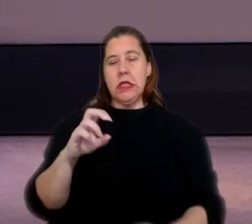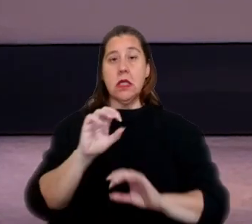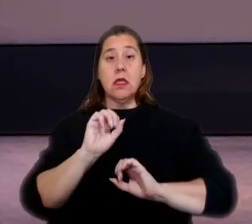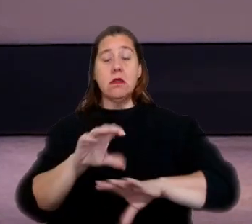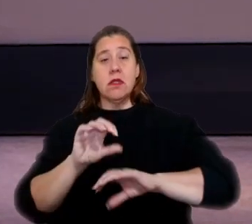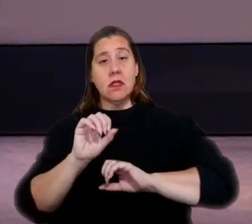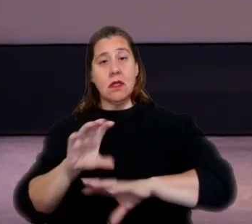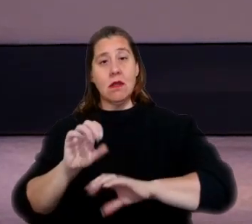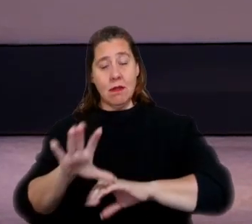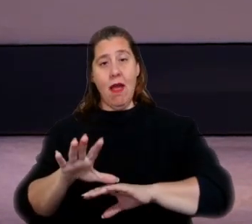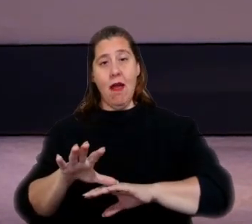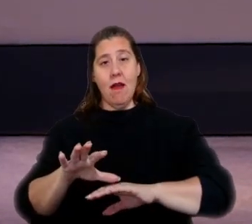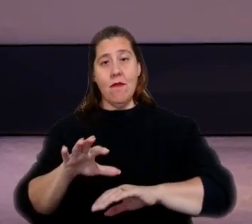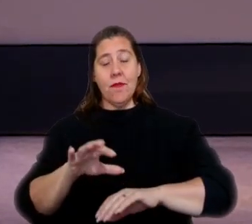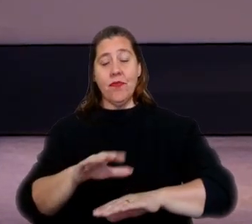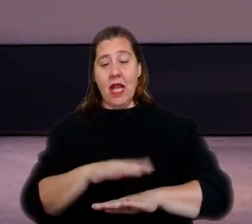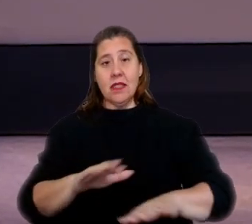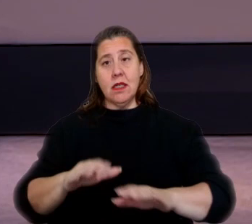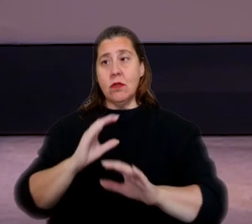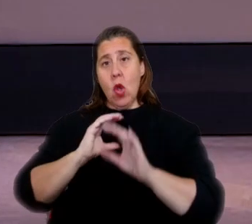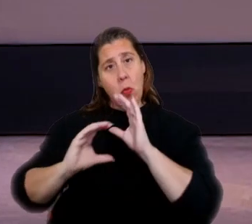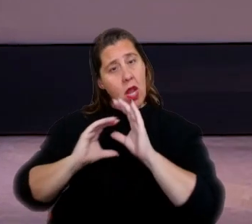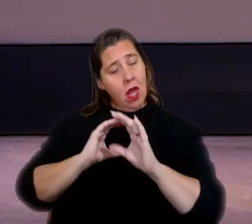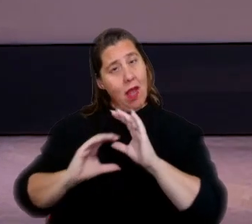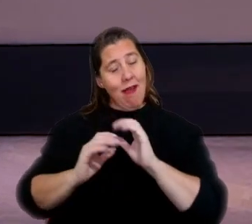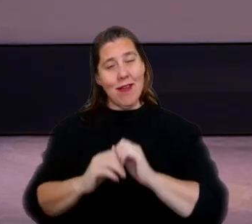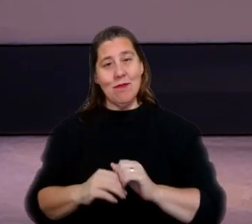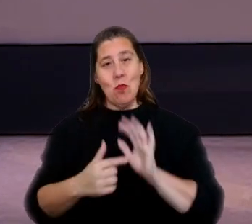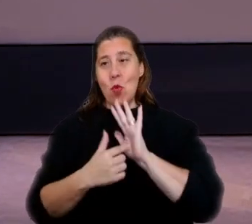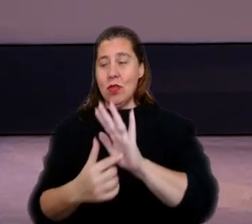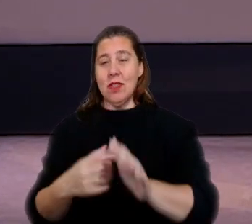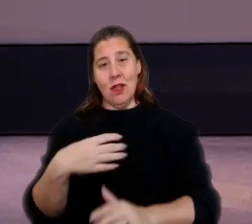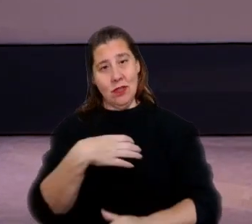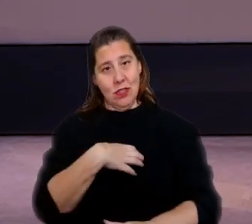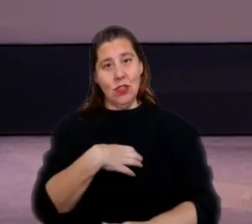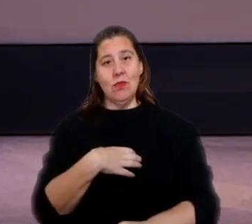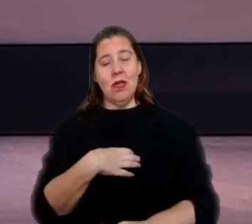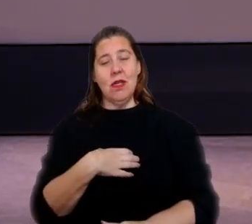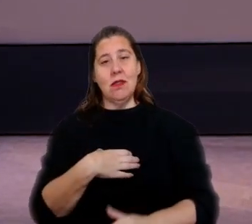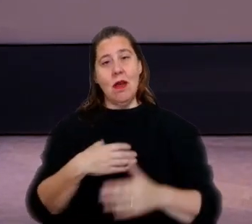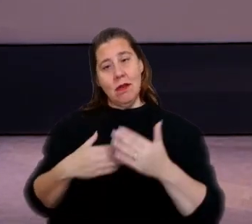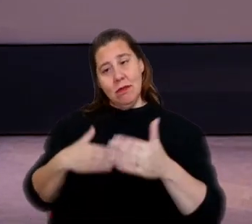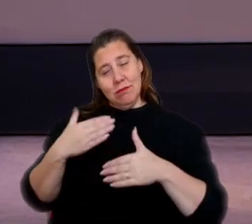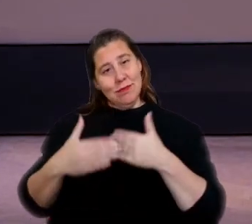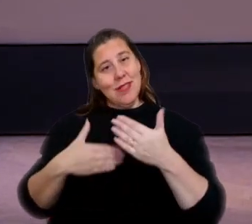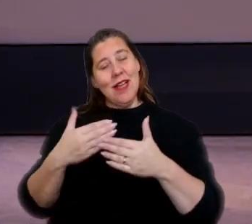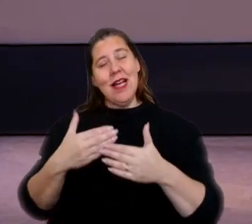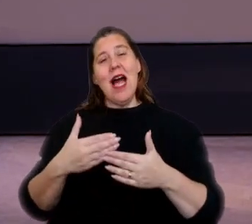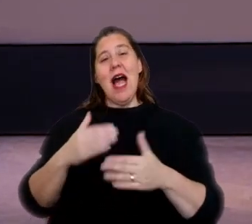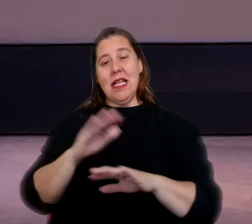que ensinavam as crianças a se comunicar. Nesse programa, as crianças iam aprendendo com